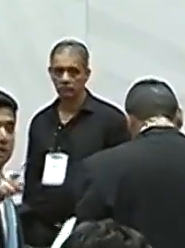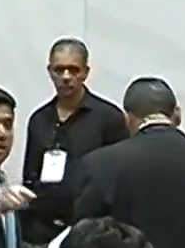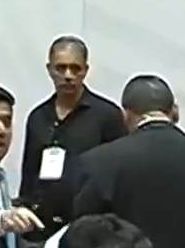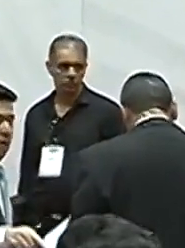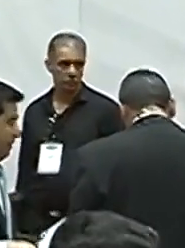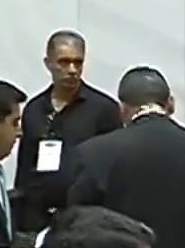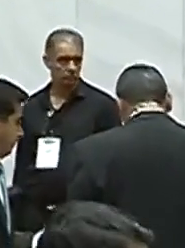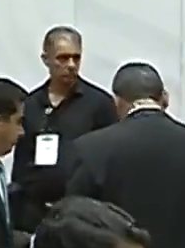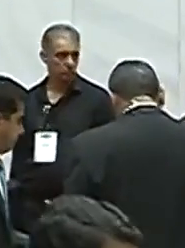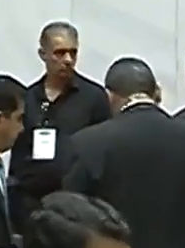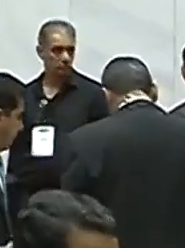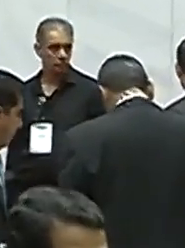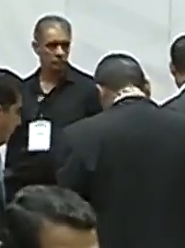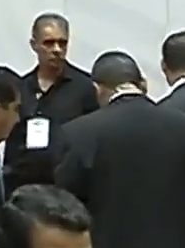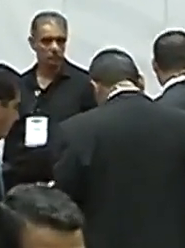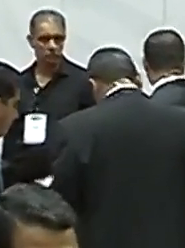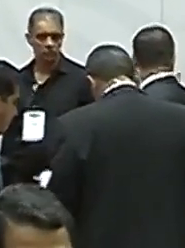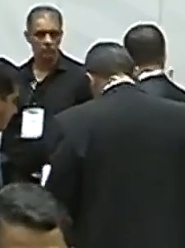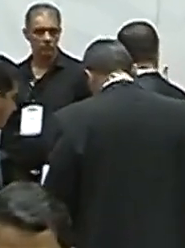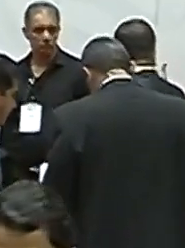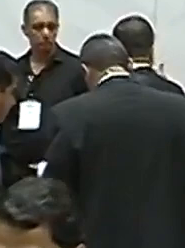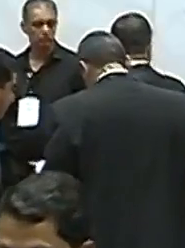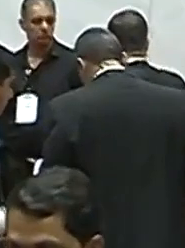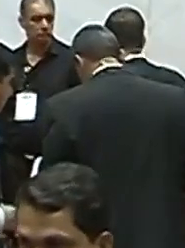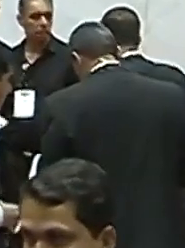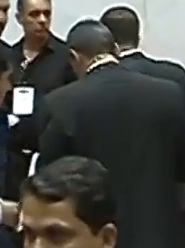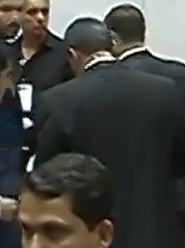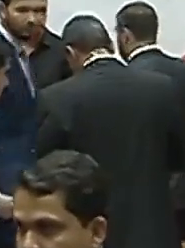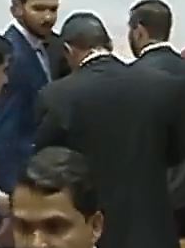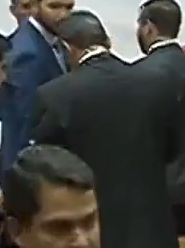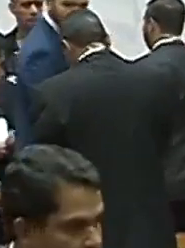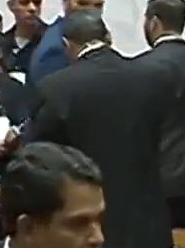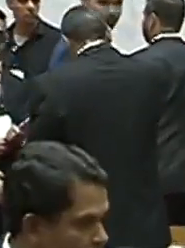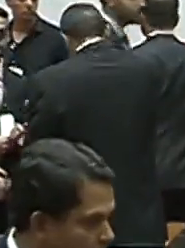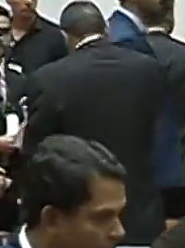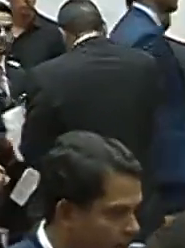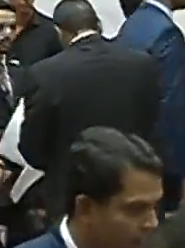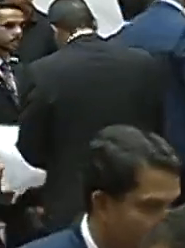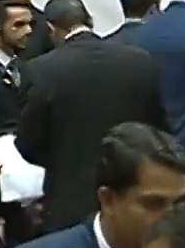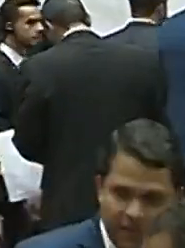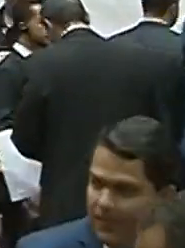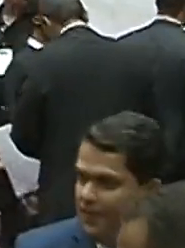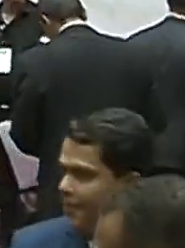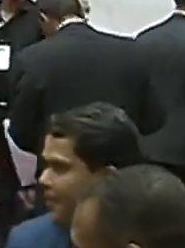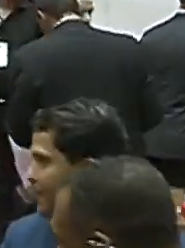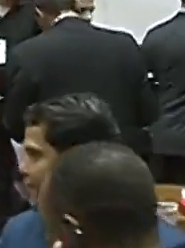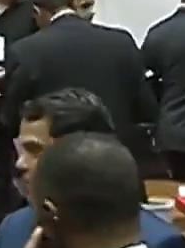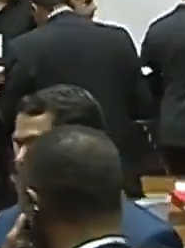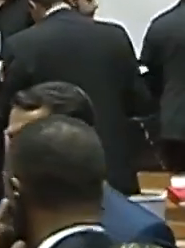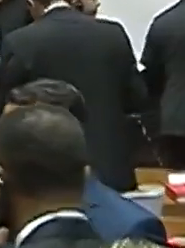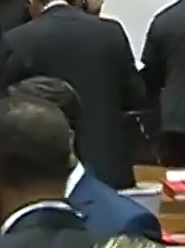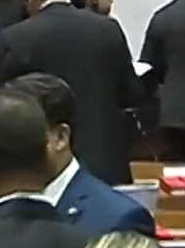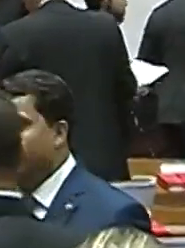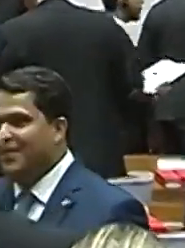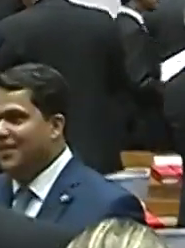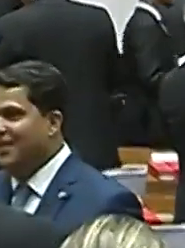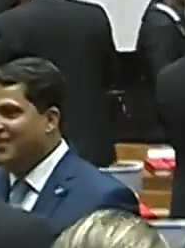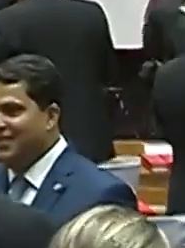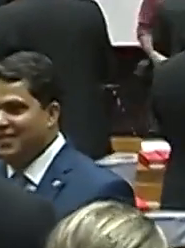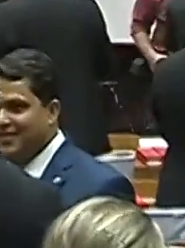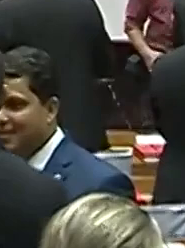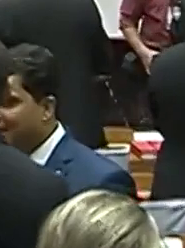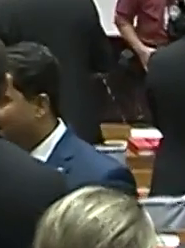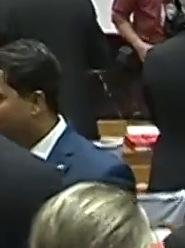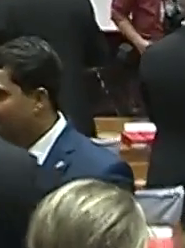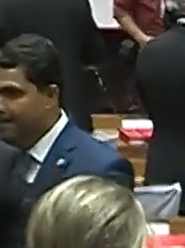Tarquínio. E ele está ali se preparando, ao lado dele, a equipe da Assembleia, a assessoria de plenário da Assembleia. E